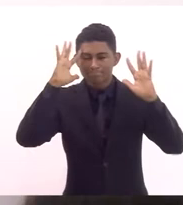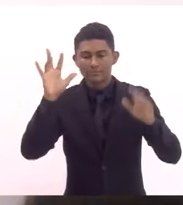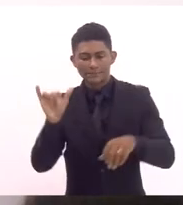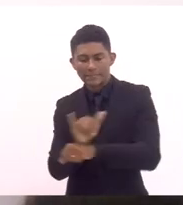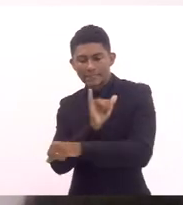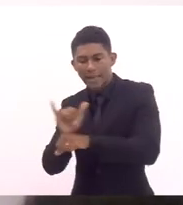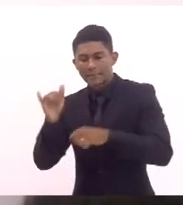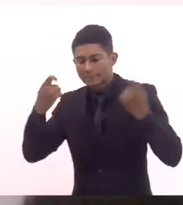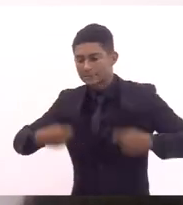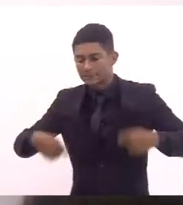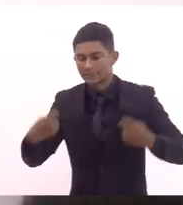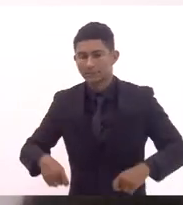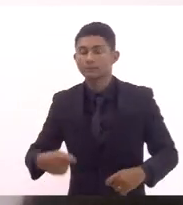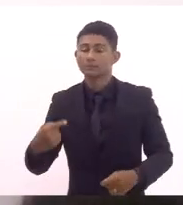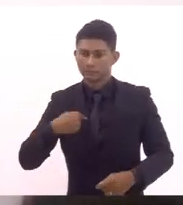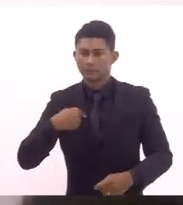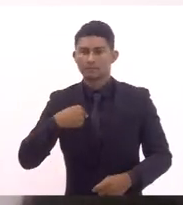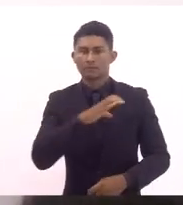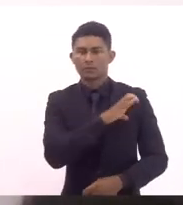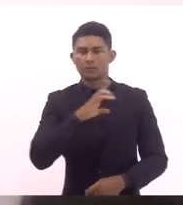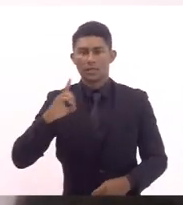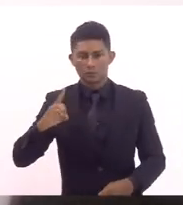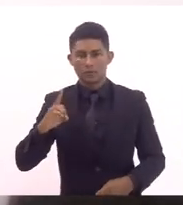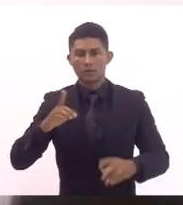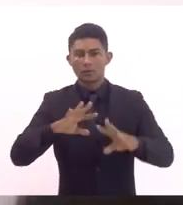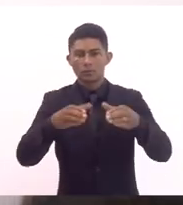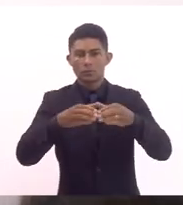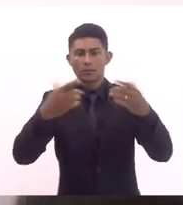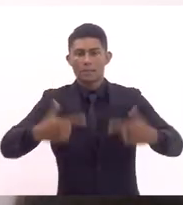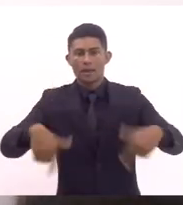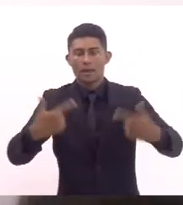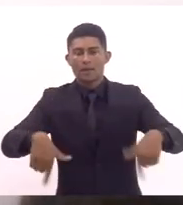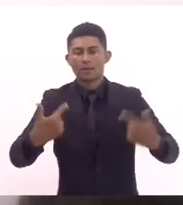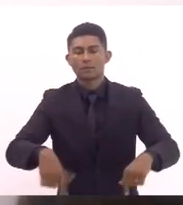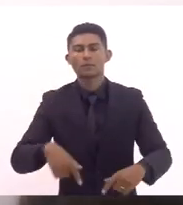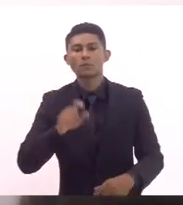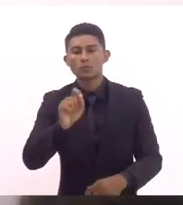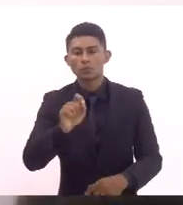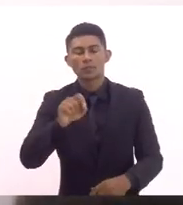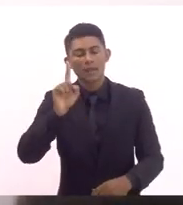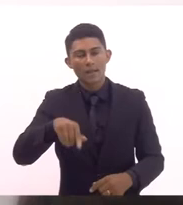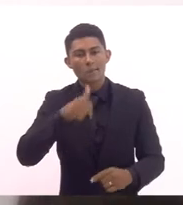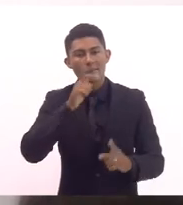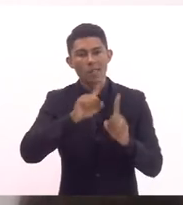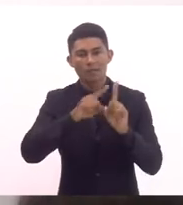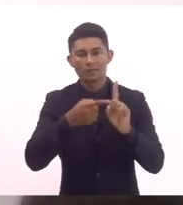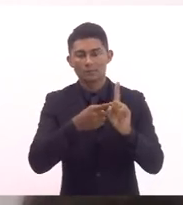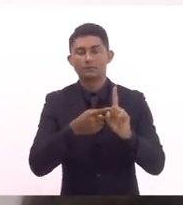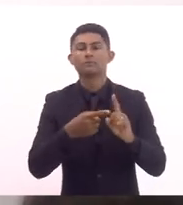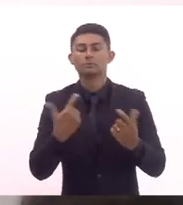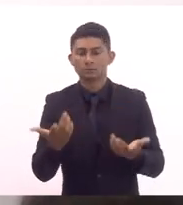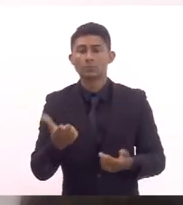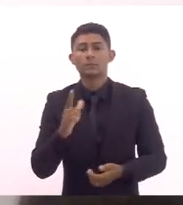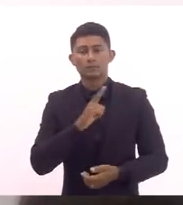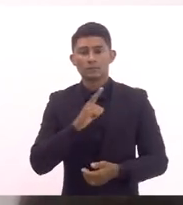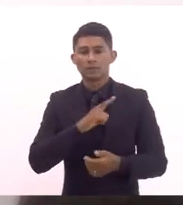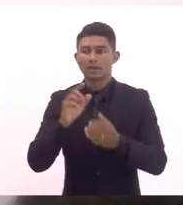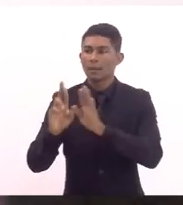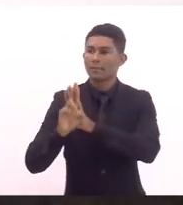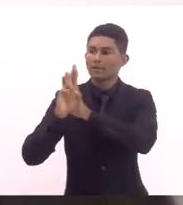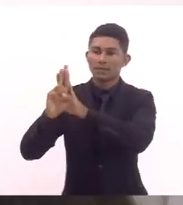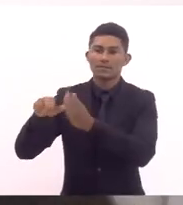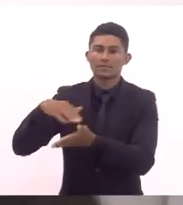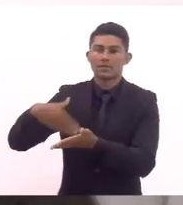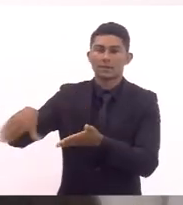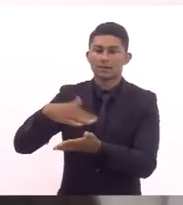enquanto coordenadora do grupo de trabalho em Saúde Mental Perinatal em um grupo é interinstitucional tem representante da secretaria a